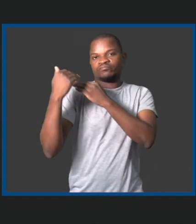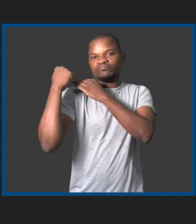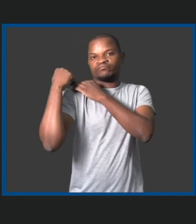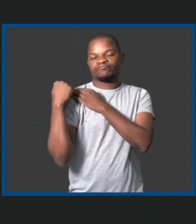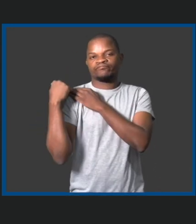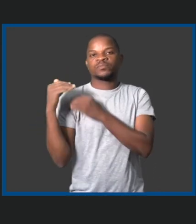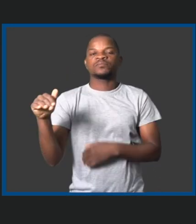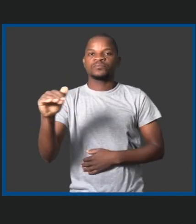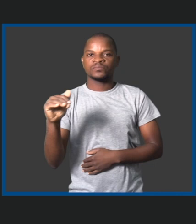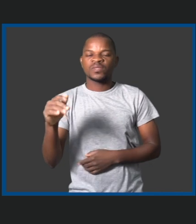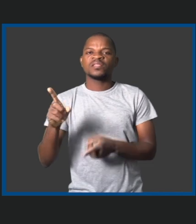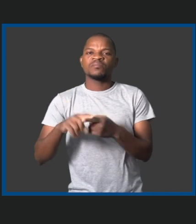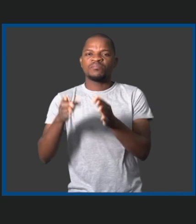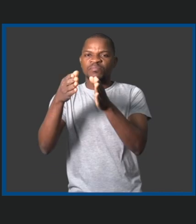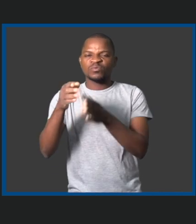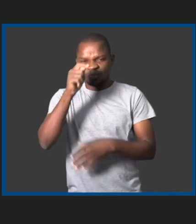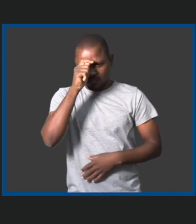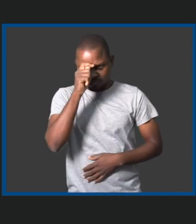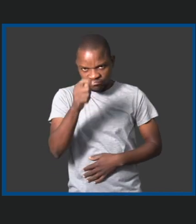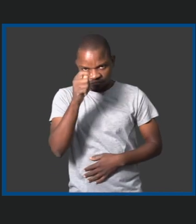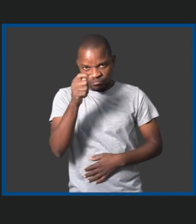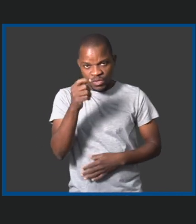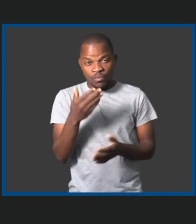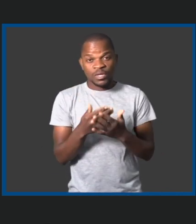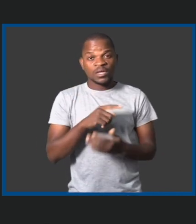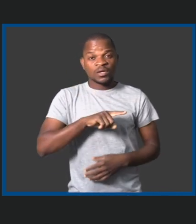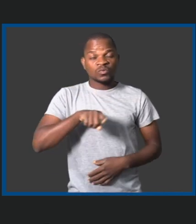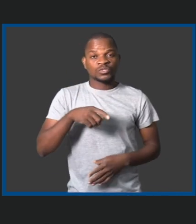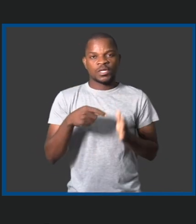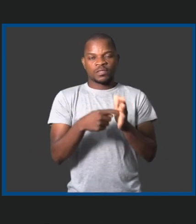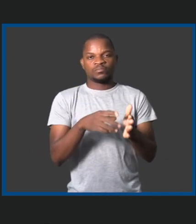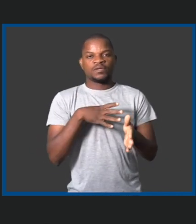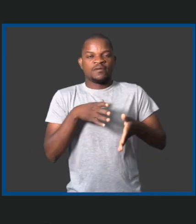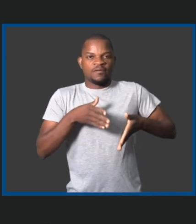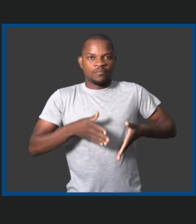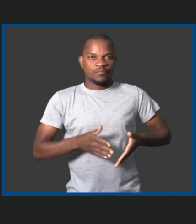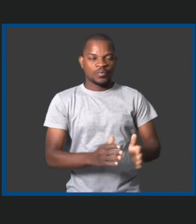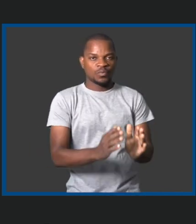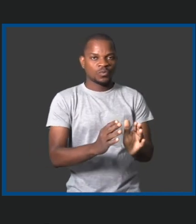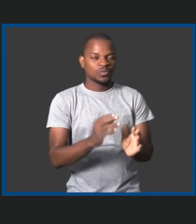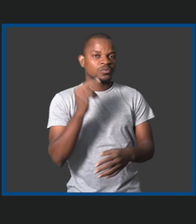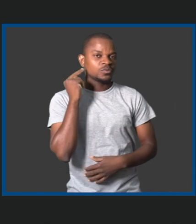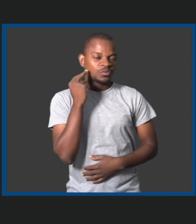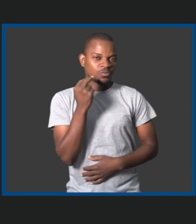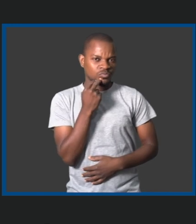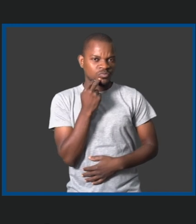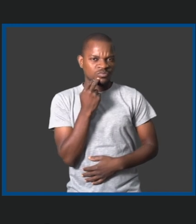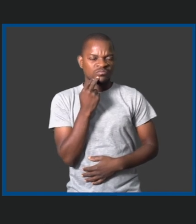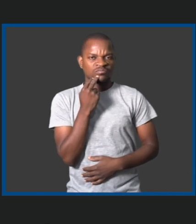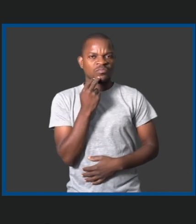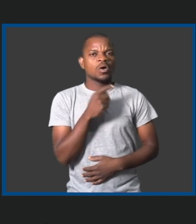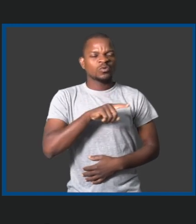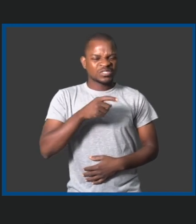dos líderes comunitários versus pessoas influentes na comunidade. Nós sabemos que quando temos um filho ou um familiar